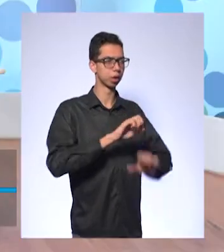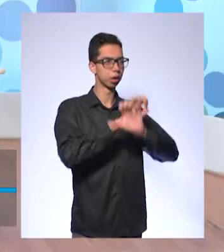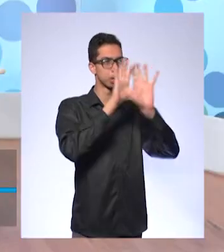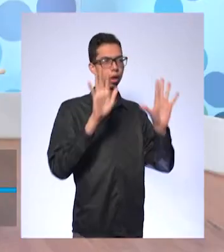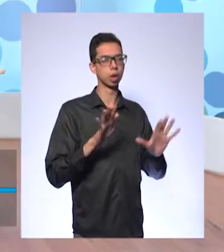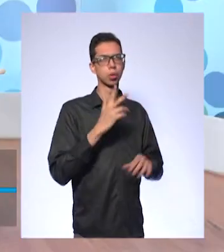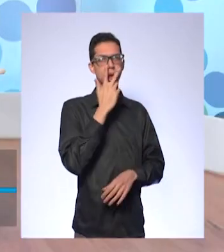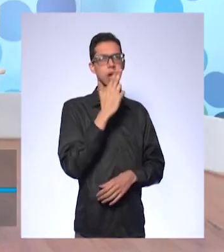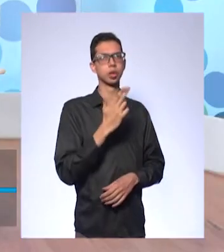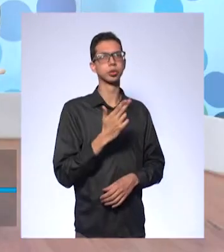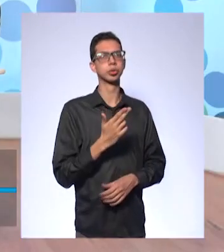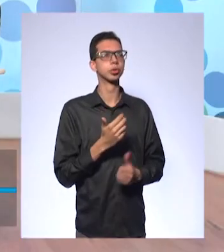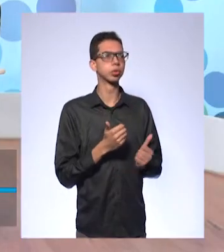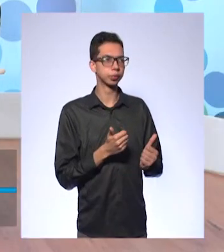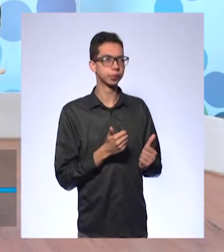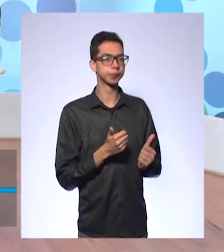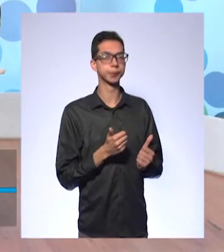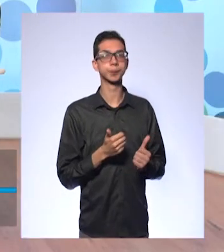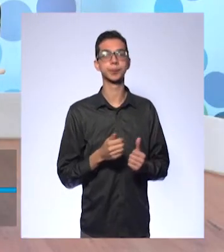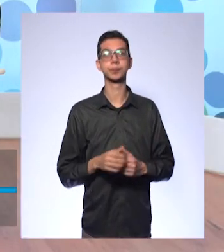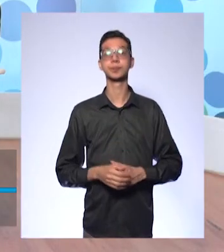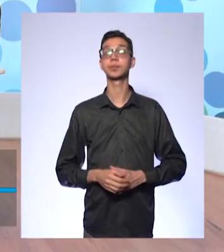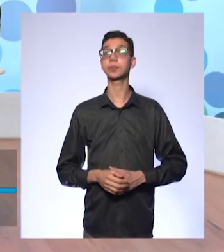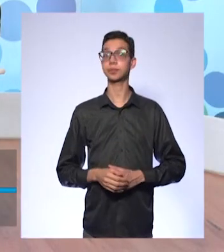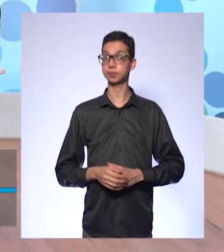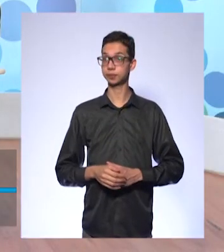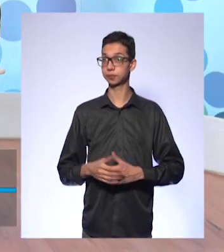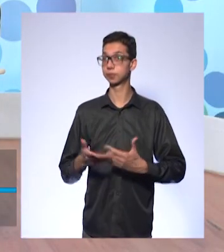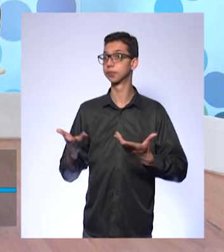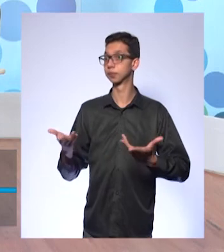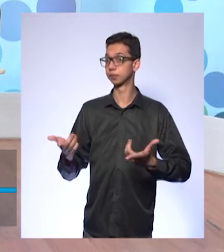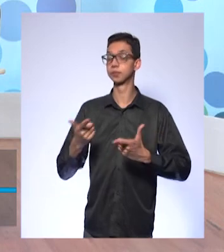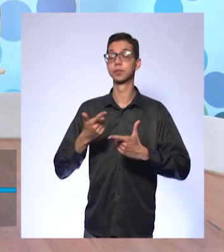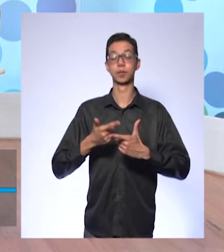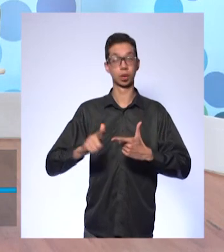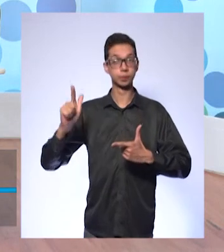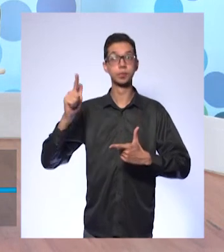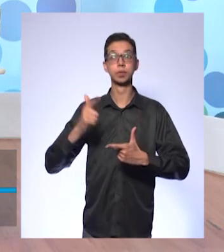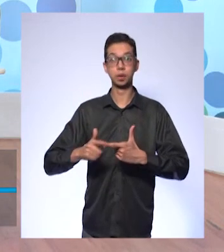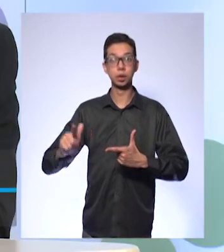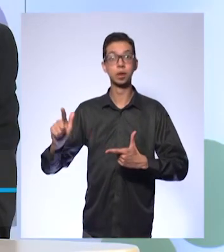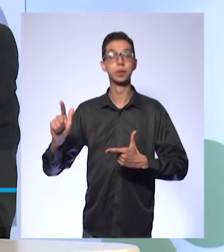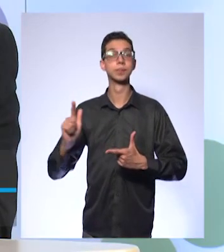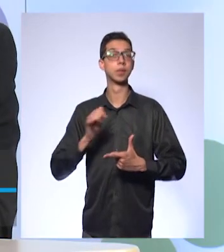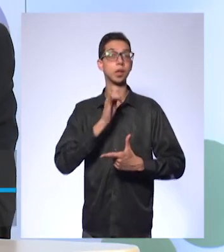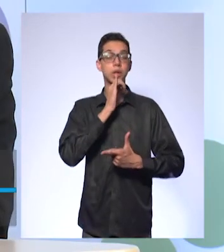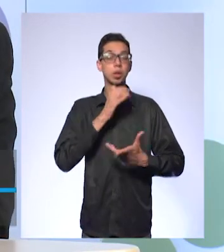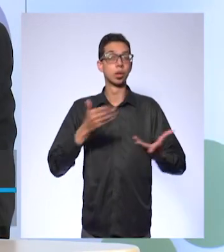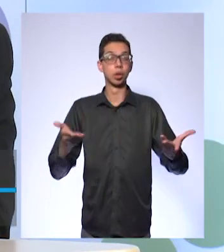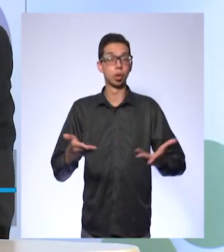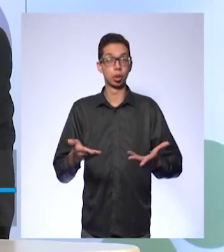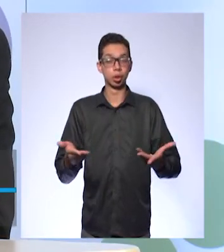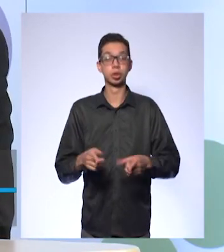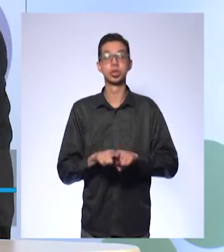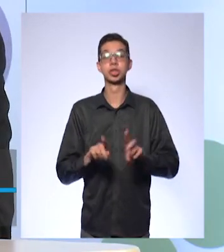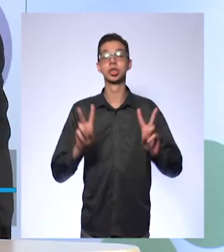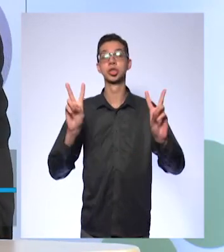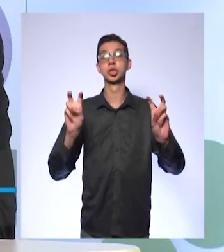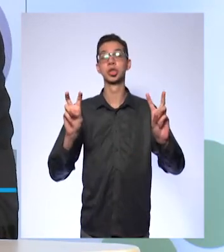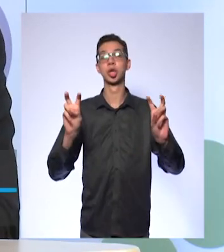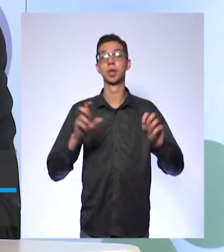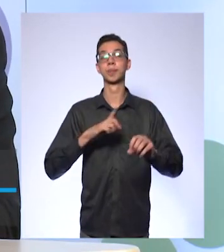essa ideia ficou clara? É, é um problema, É um né? Hoje problema. até existe até uma questão daí